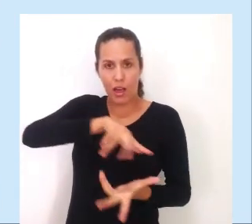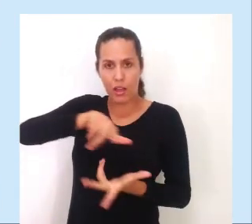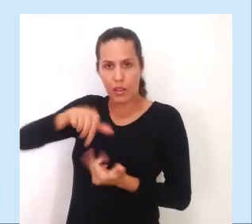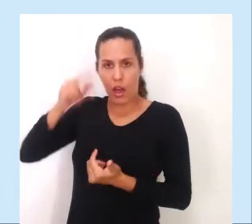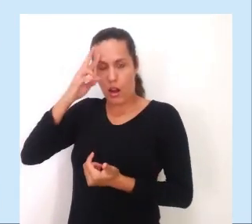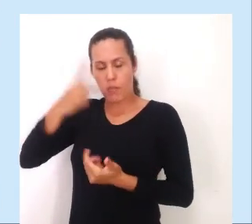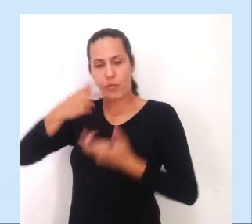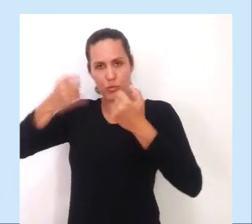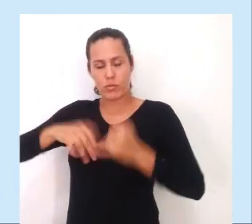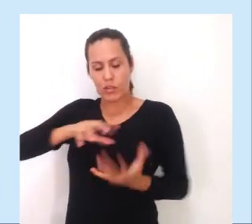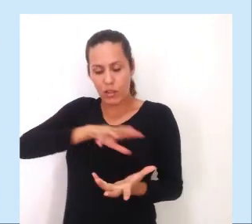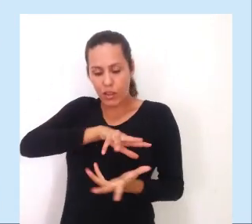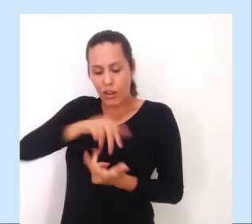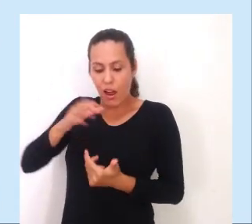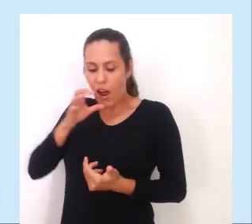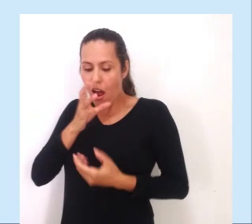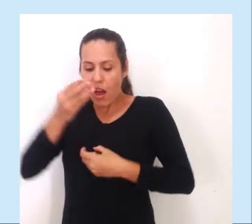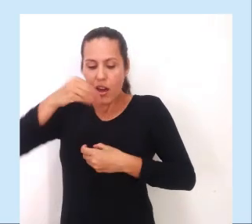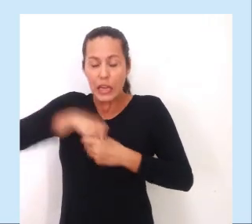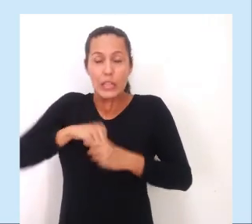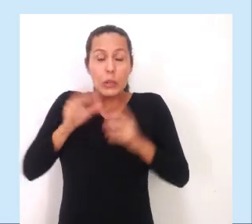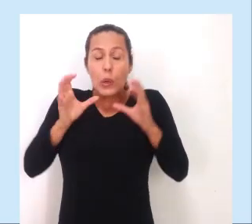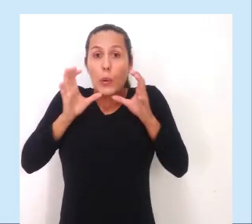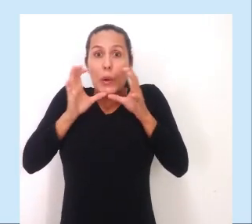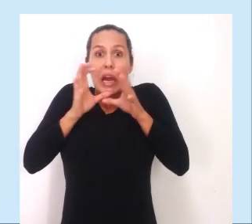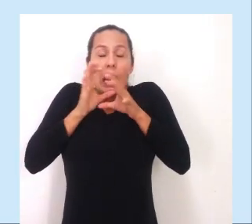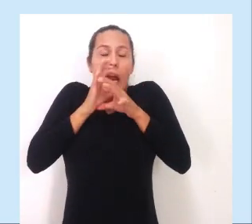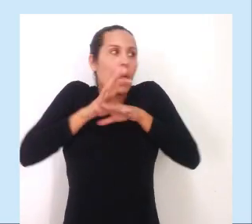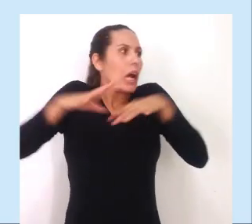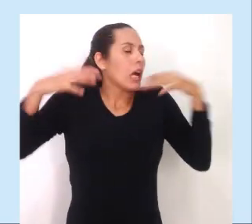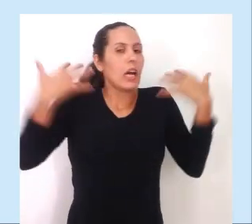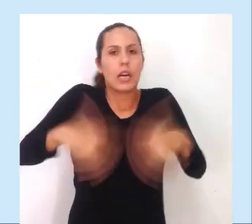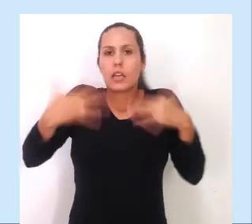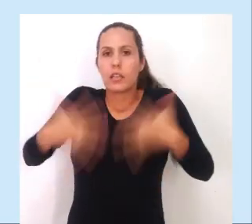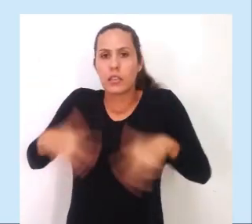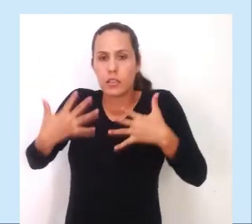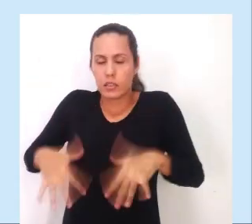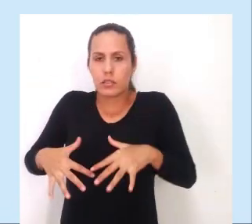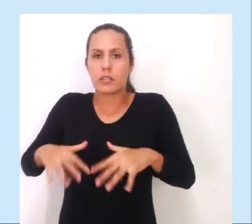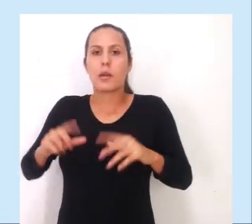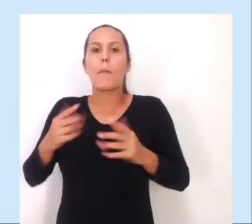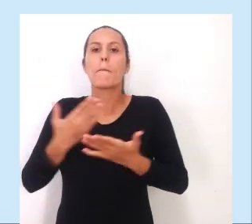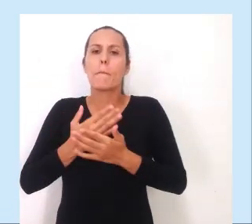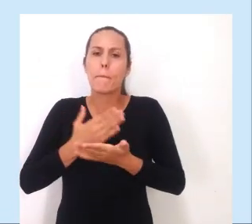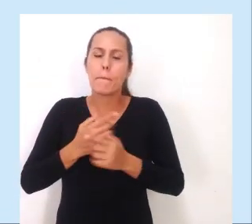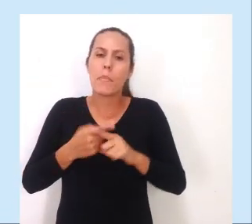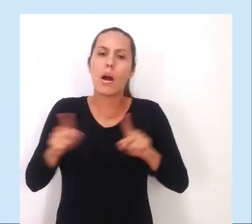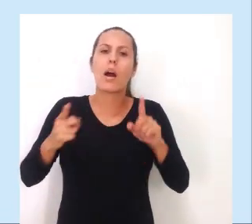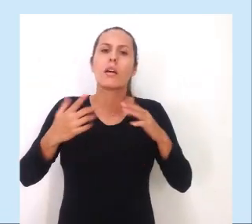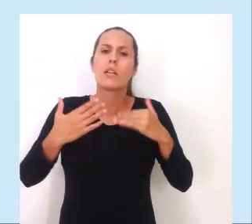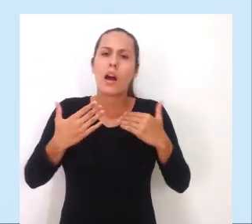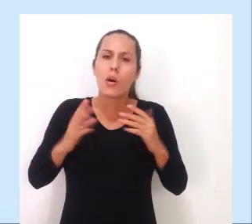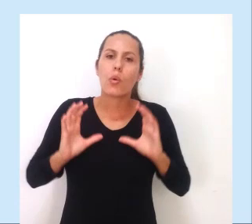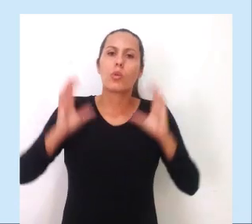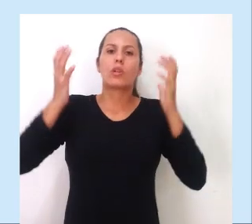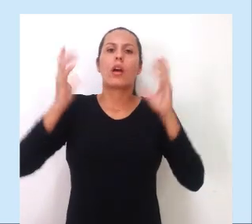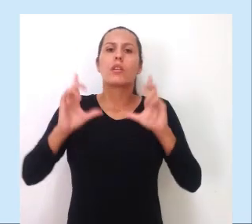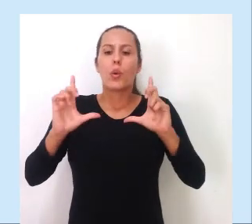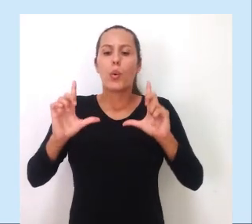vulcão, lá dentro do vulcão onde tem o magma, está muito quente, pessoal. E aí o resfriamento ele vai